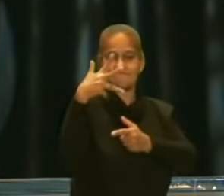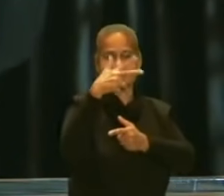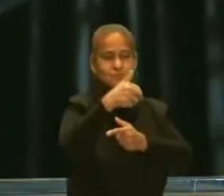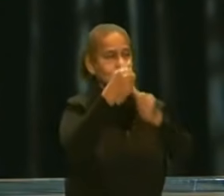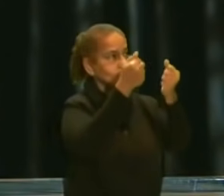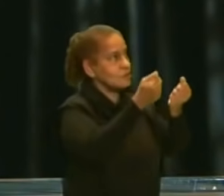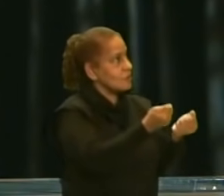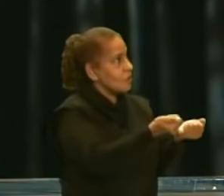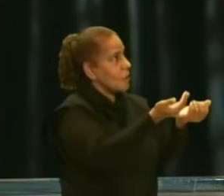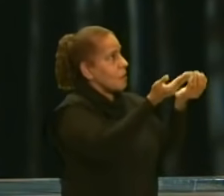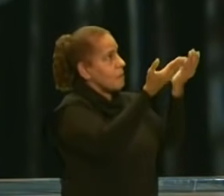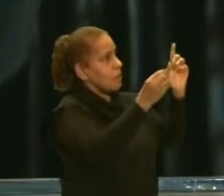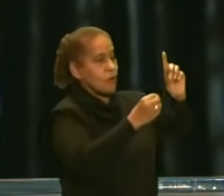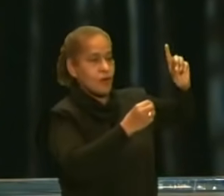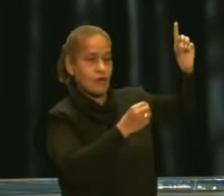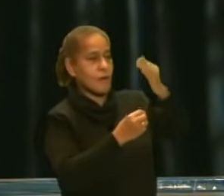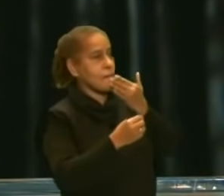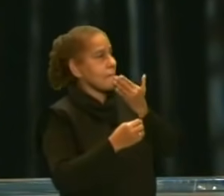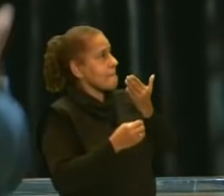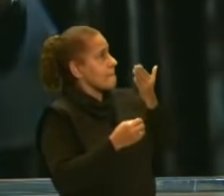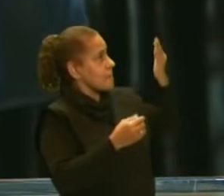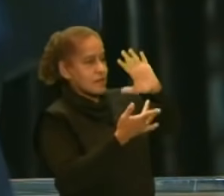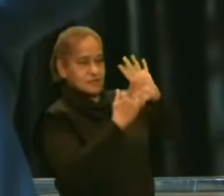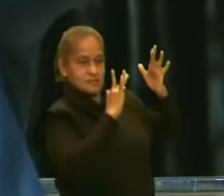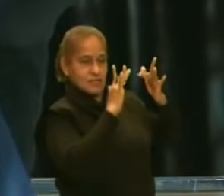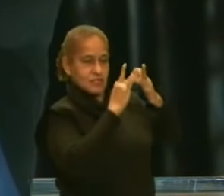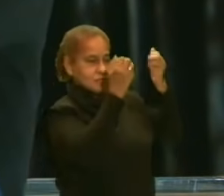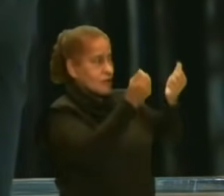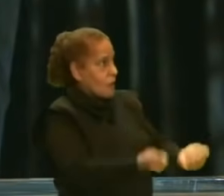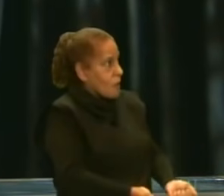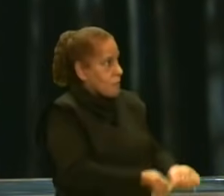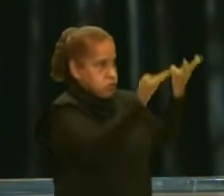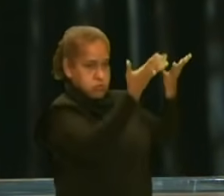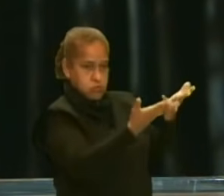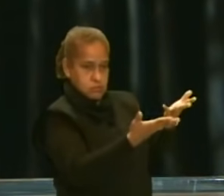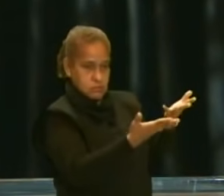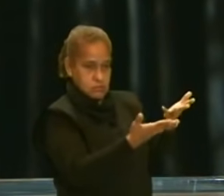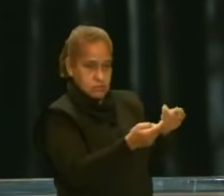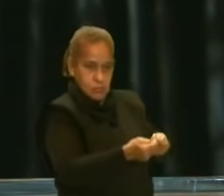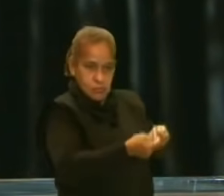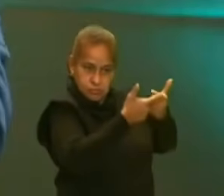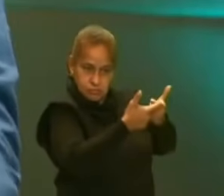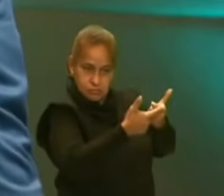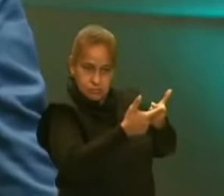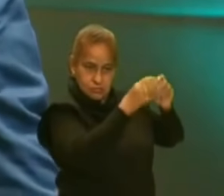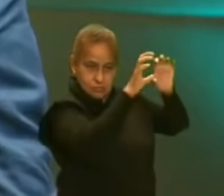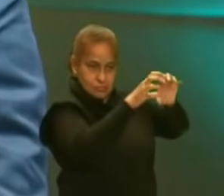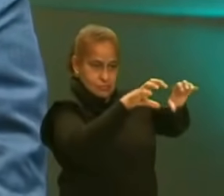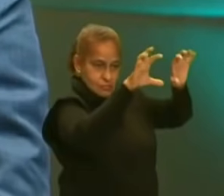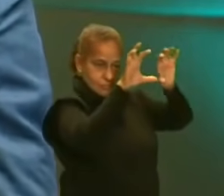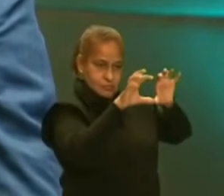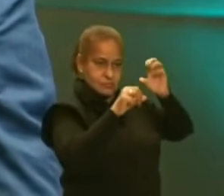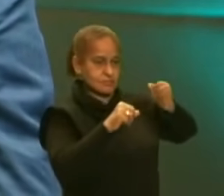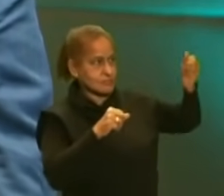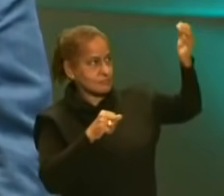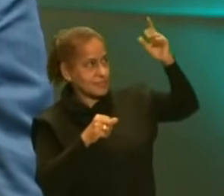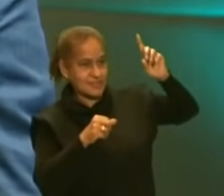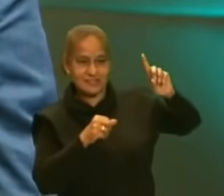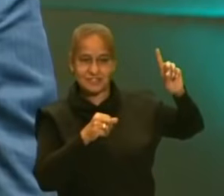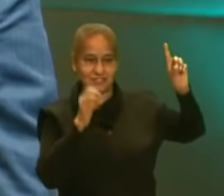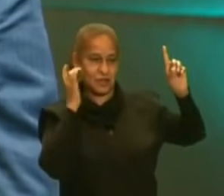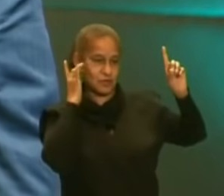E peça a Jesus que leve cativo tudo isso ao trono da graça.